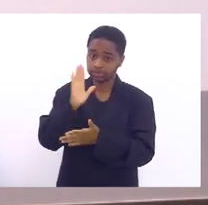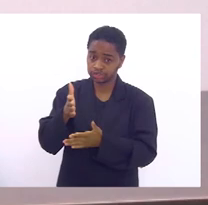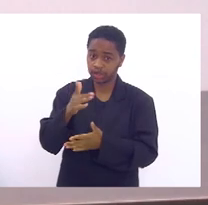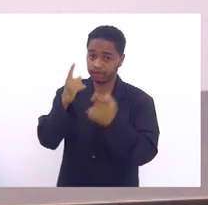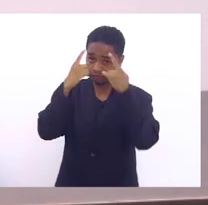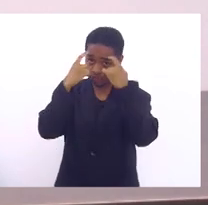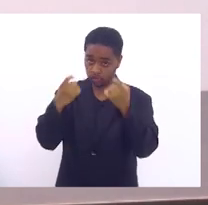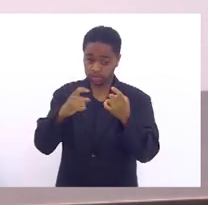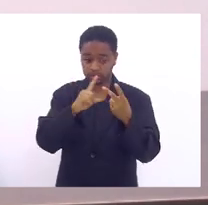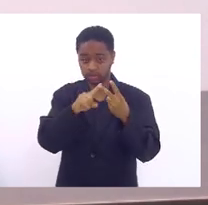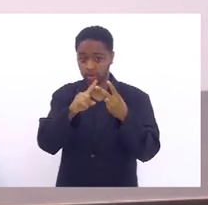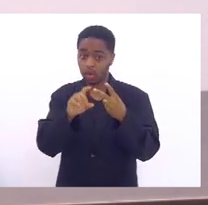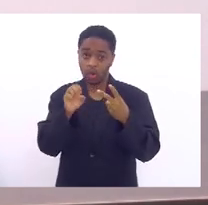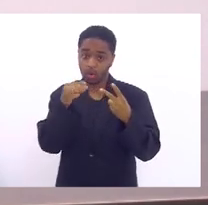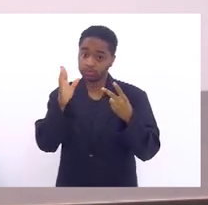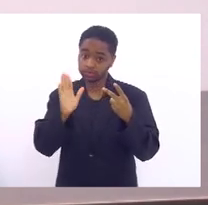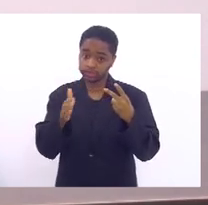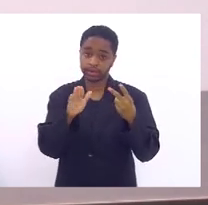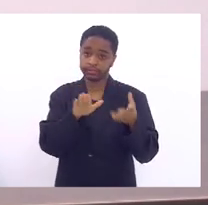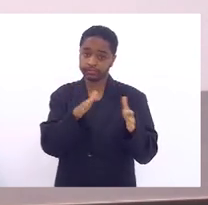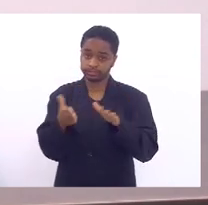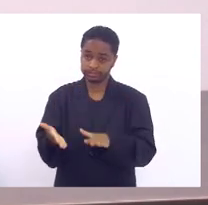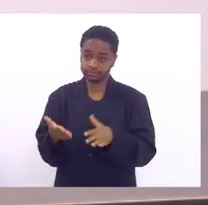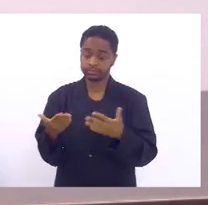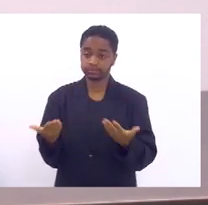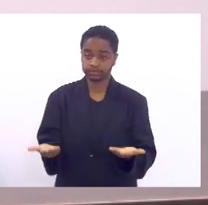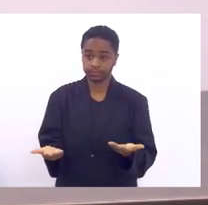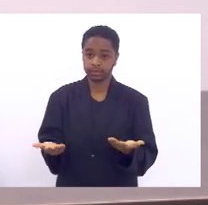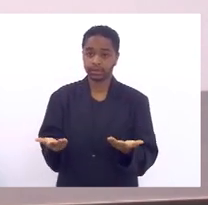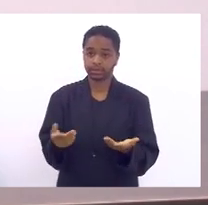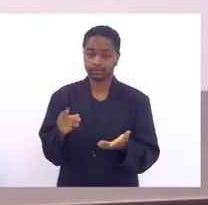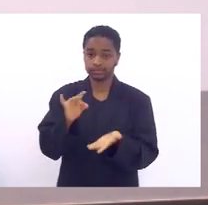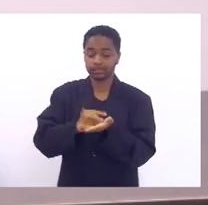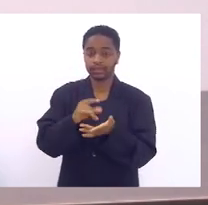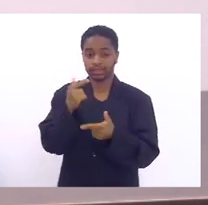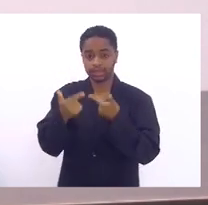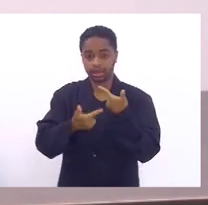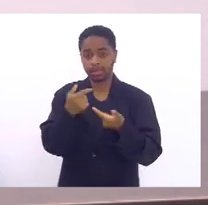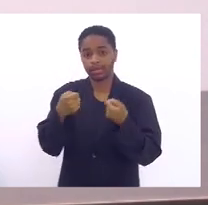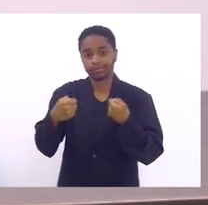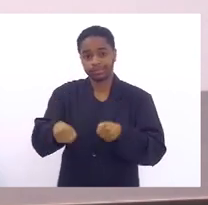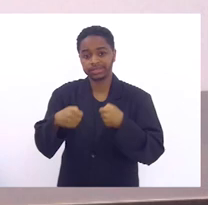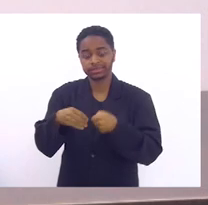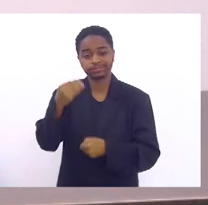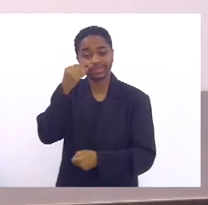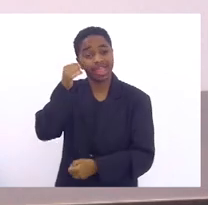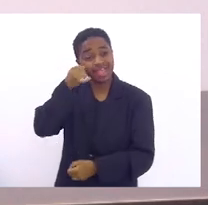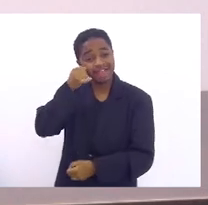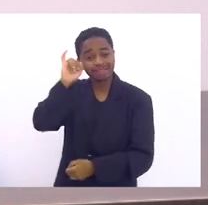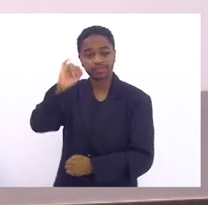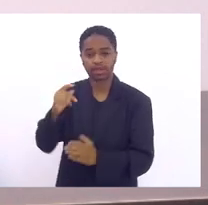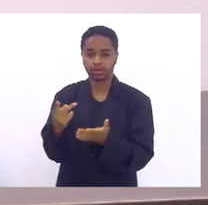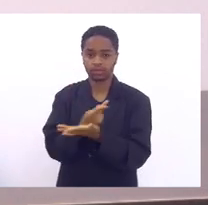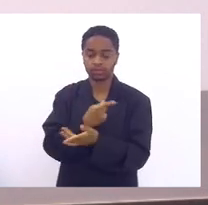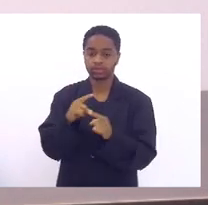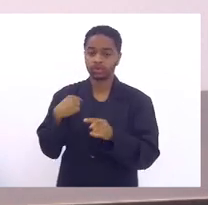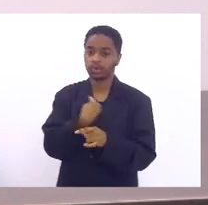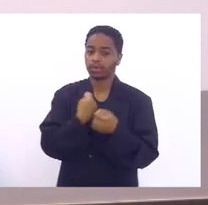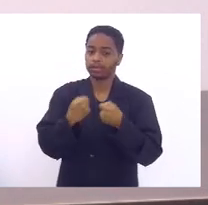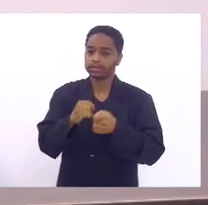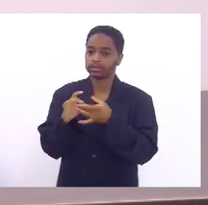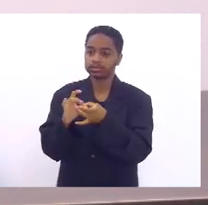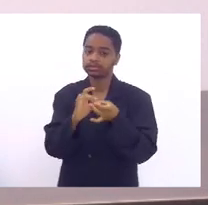cicatriz ou ela já tá morta então assim o trabalho ele tem que ser realmente de prevenção e a gente tem que tá unida nesse